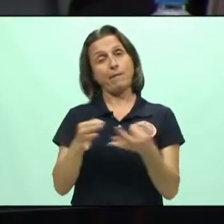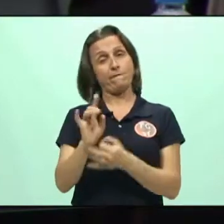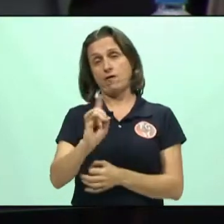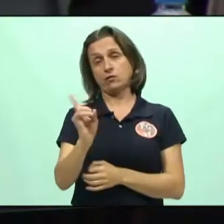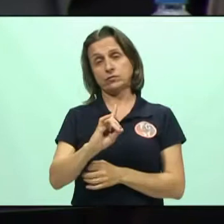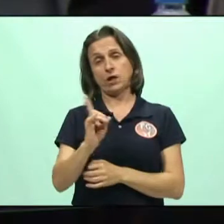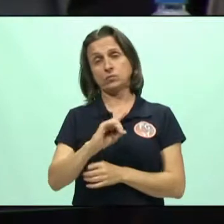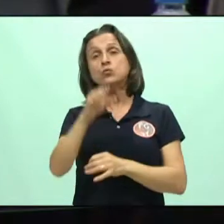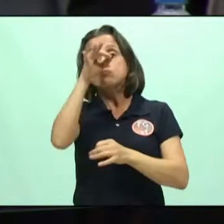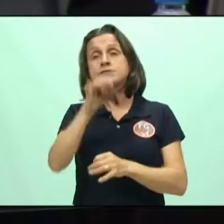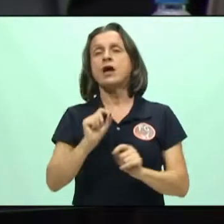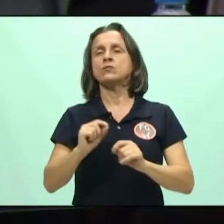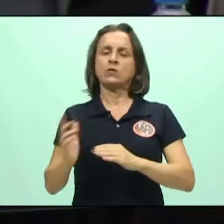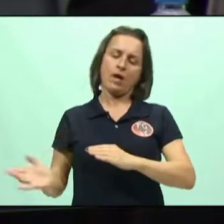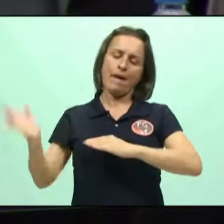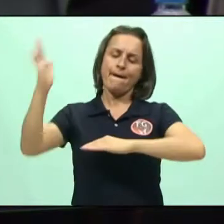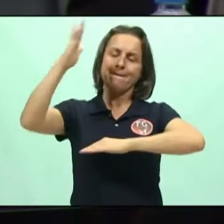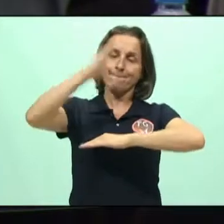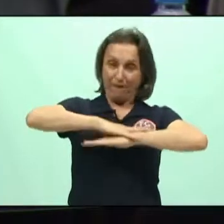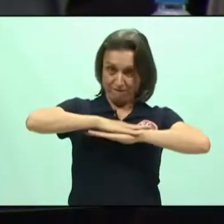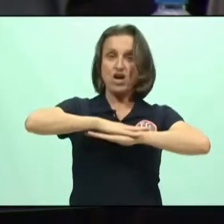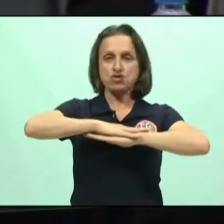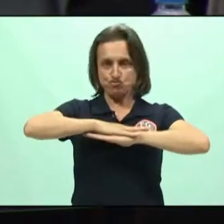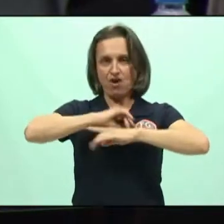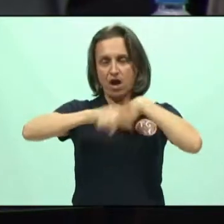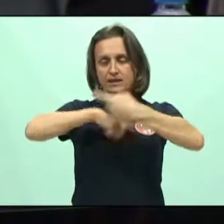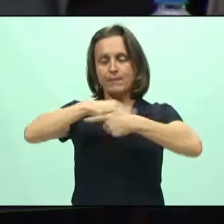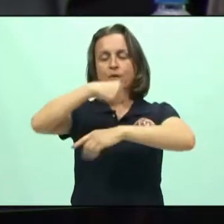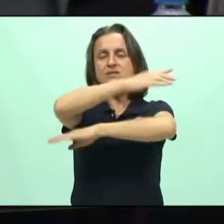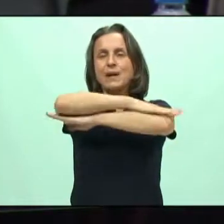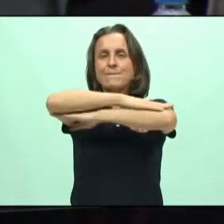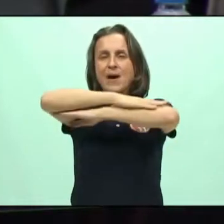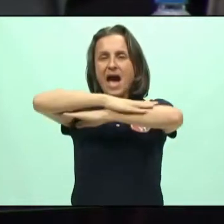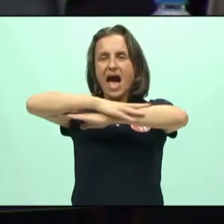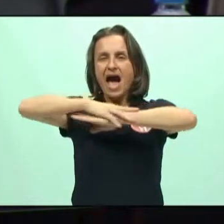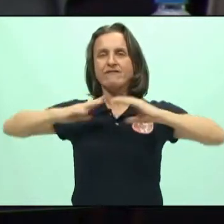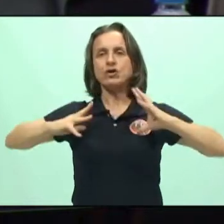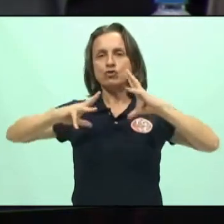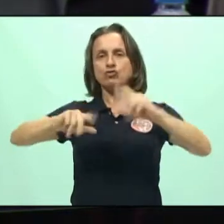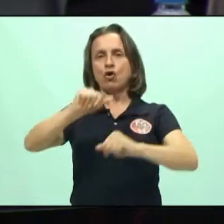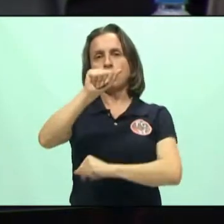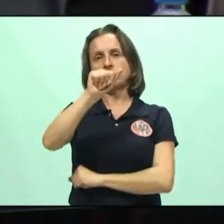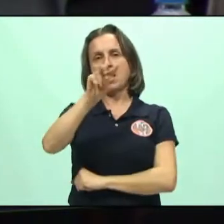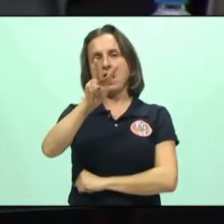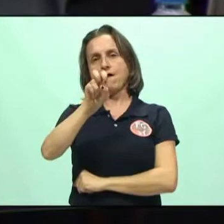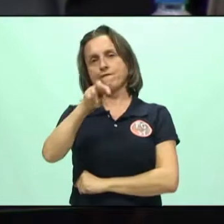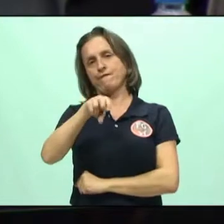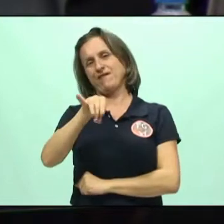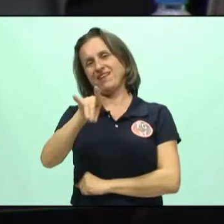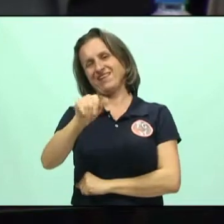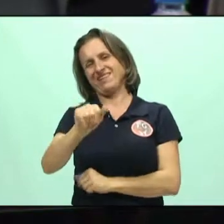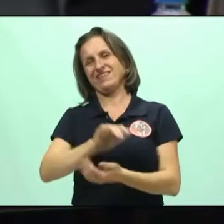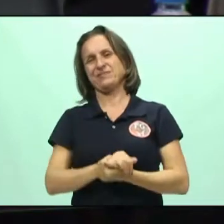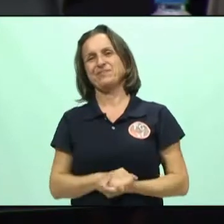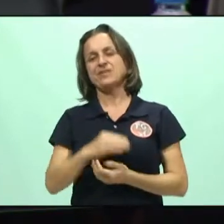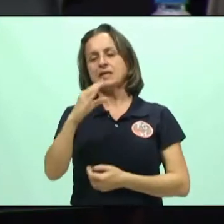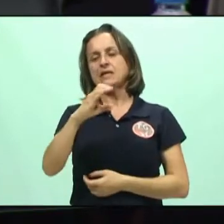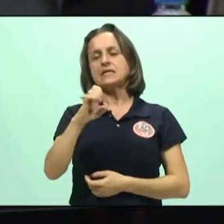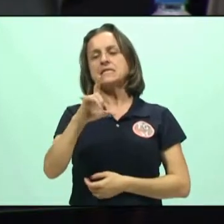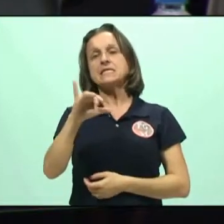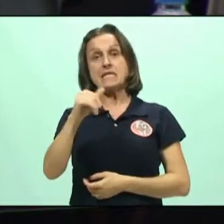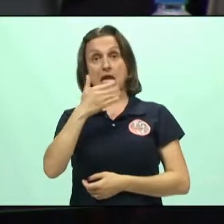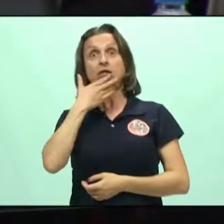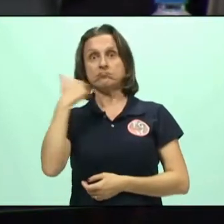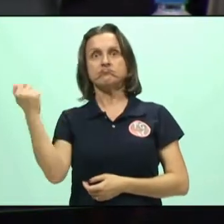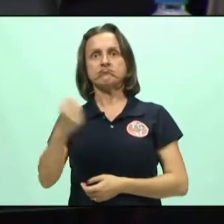repavimentar as avenidas porque o São Vicente ali como tava dizendo o vereador Nicolas a Célia foi uma das melhores sub-prefeitas nesse